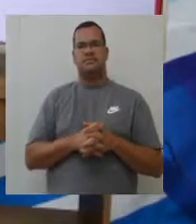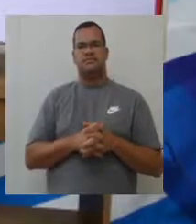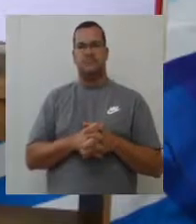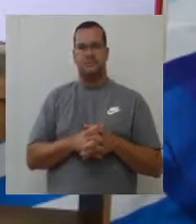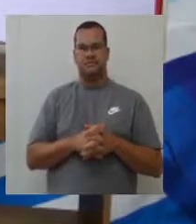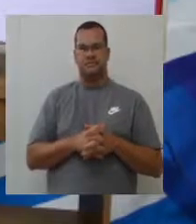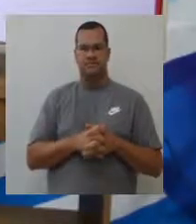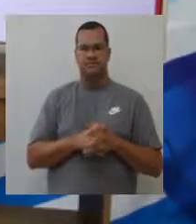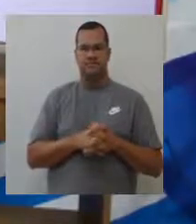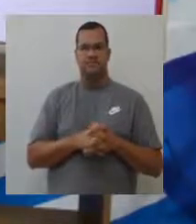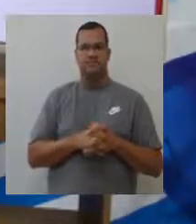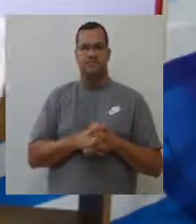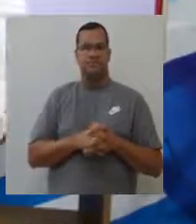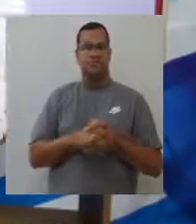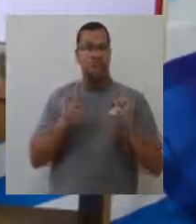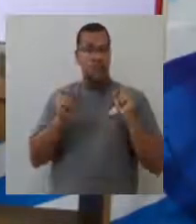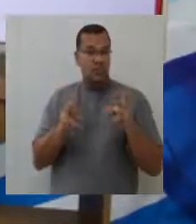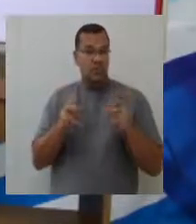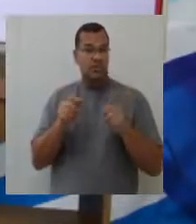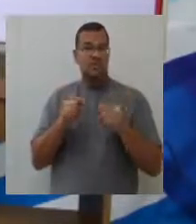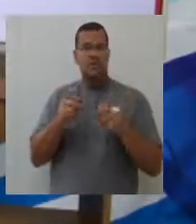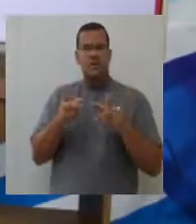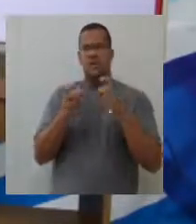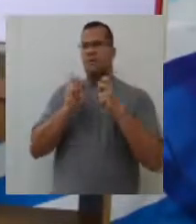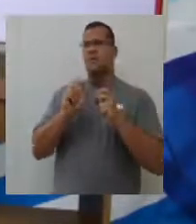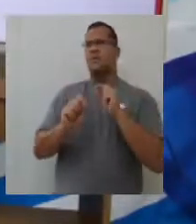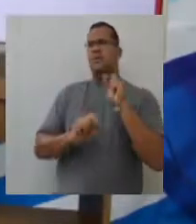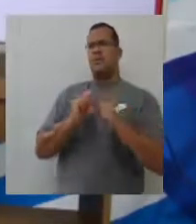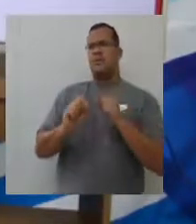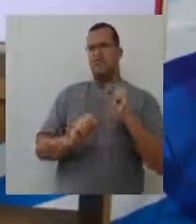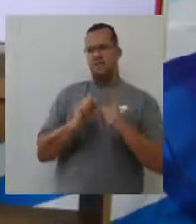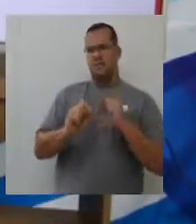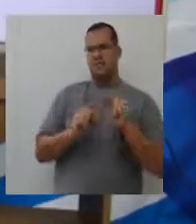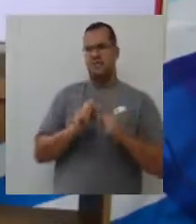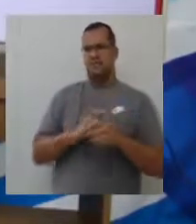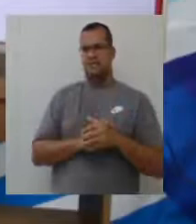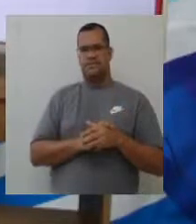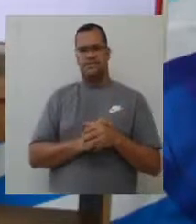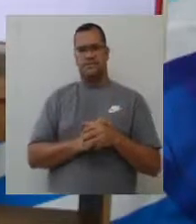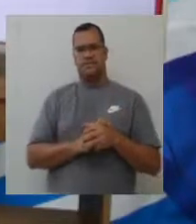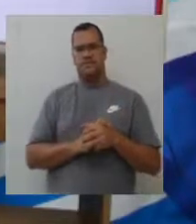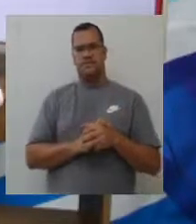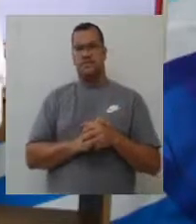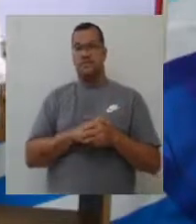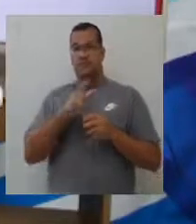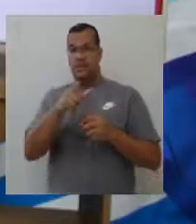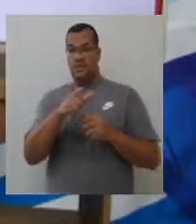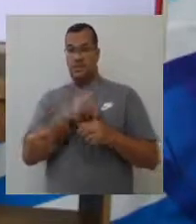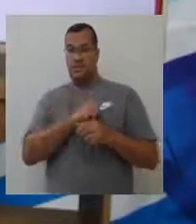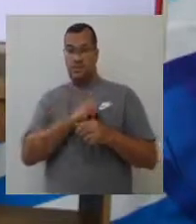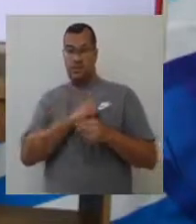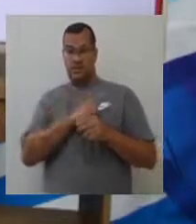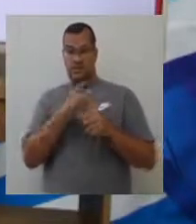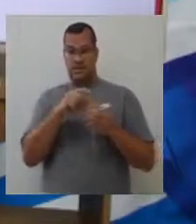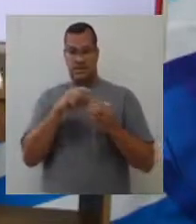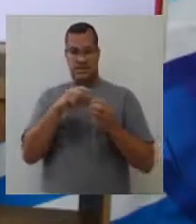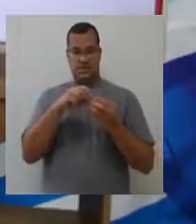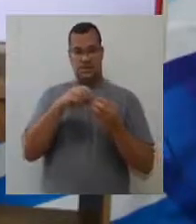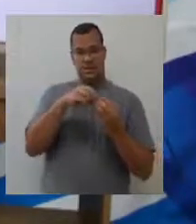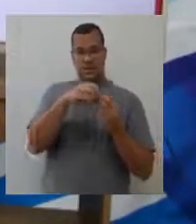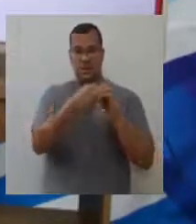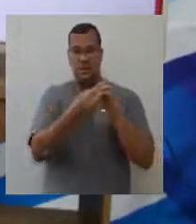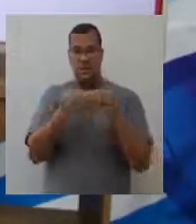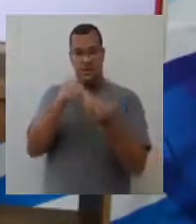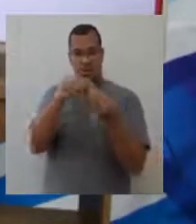Ok? Então, o que é que você percebe? Se liga aí, o raciocínio. Que o poder de atração entre